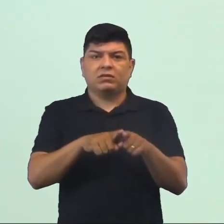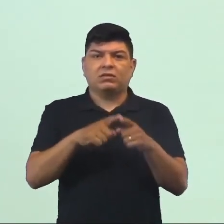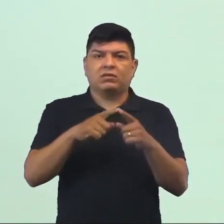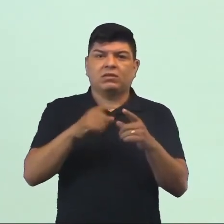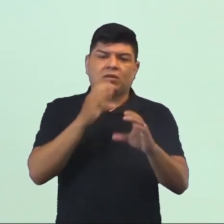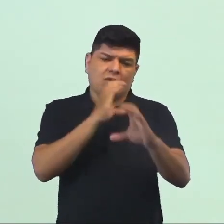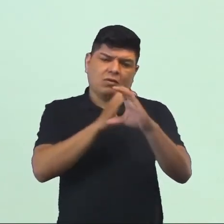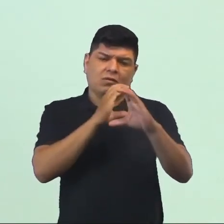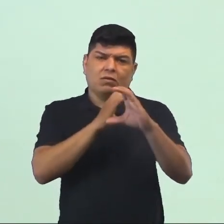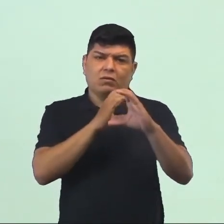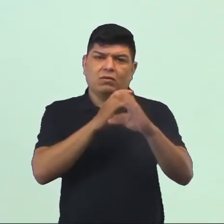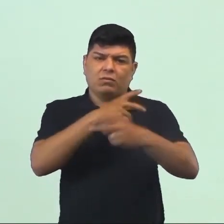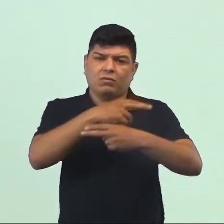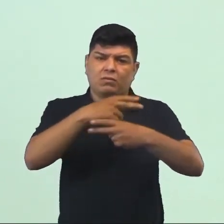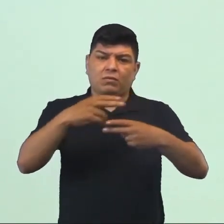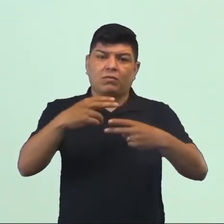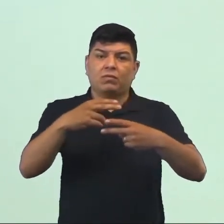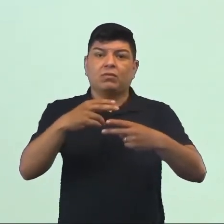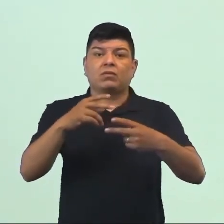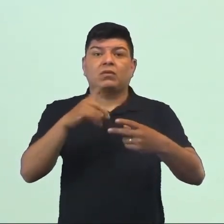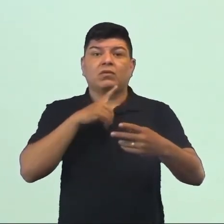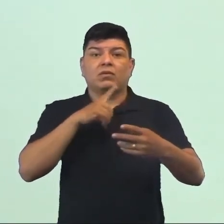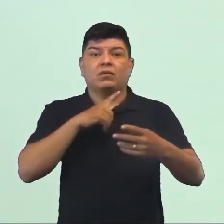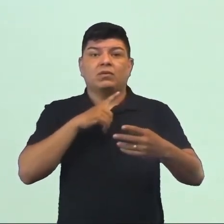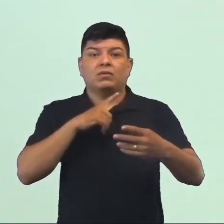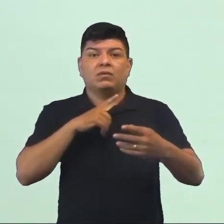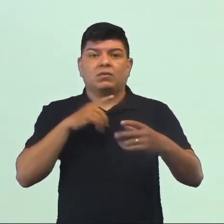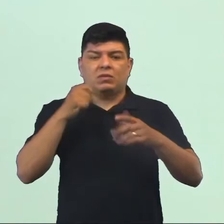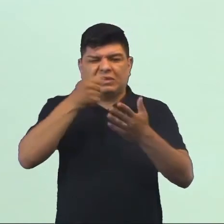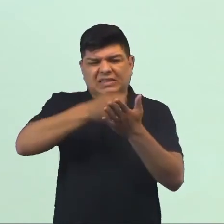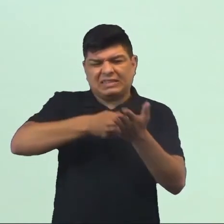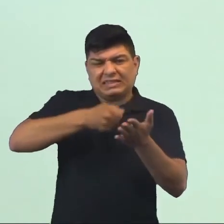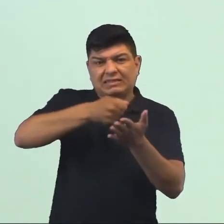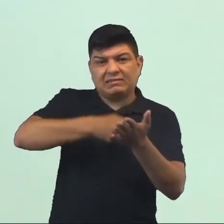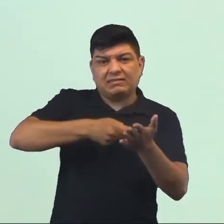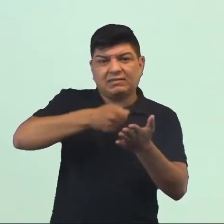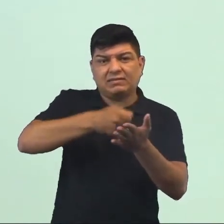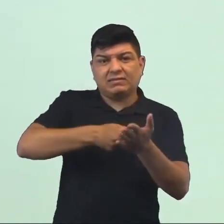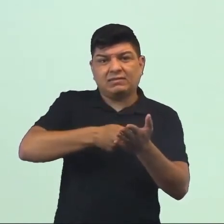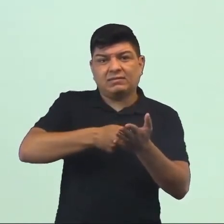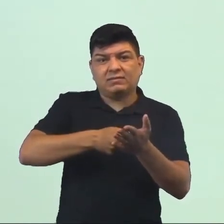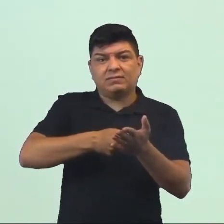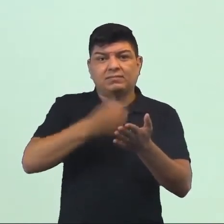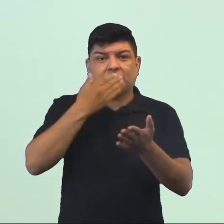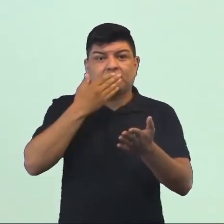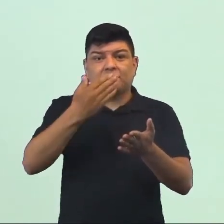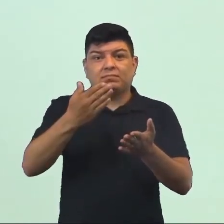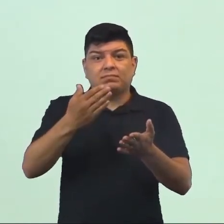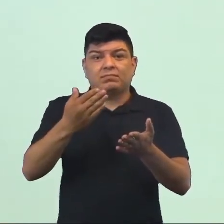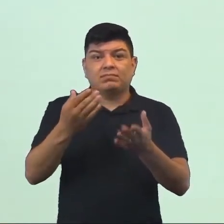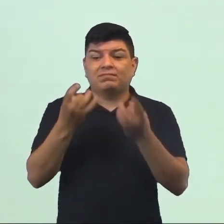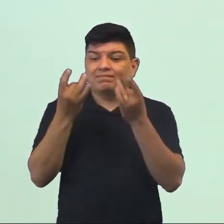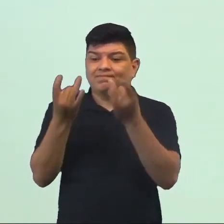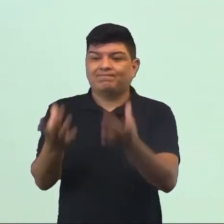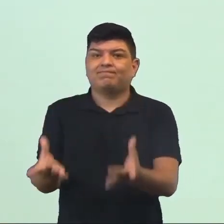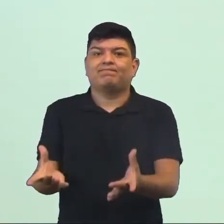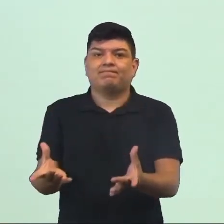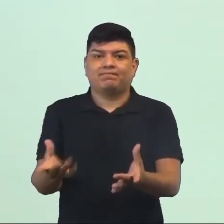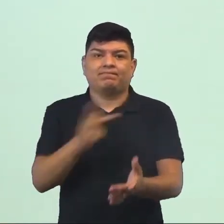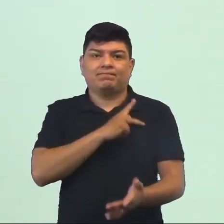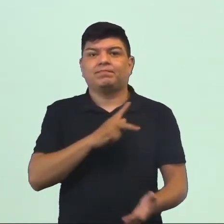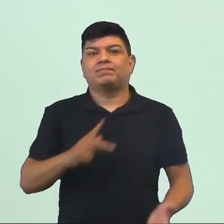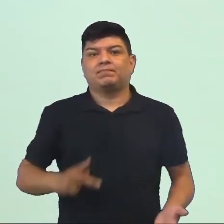de comunicação, existe uma pressão muito forte pelo impeachment, né,